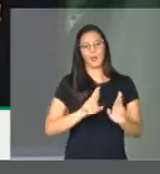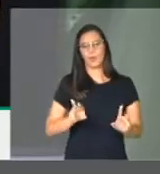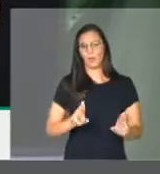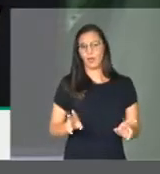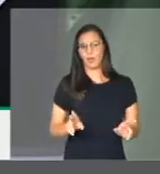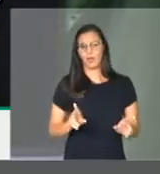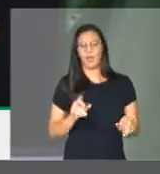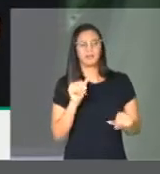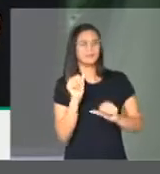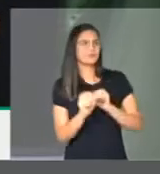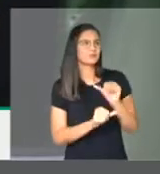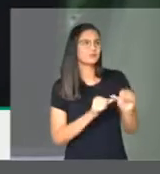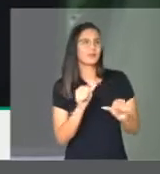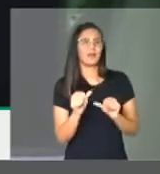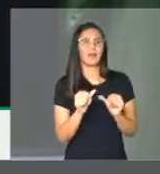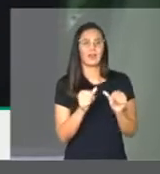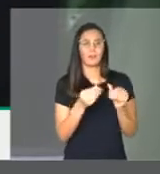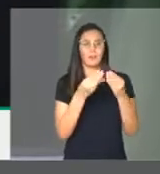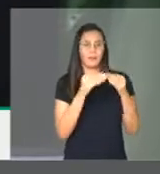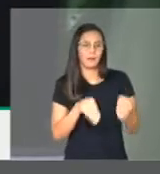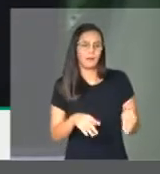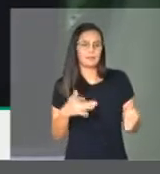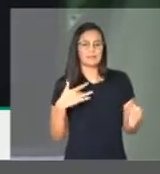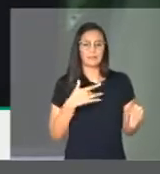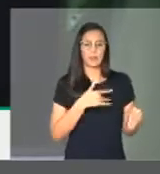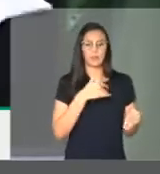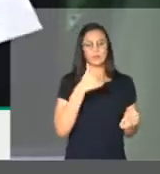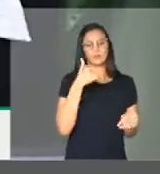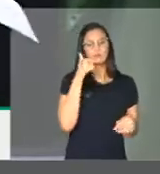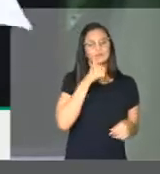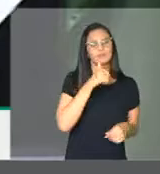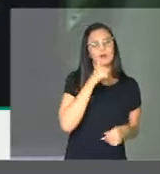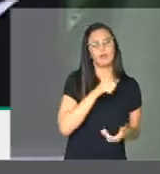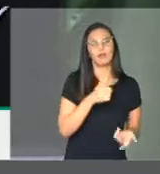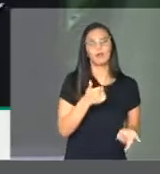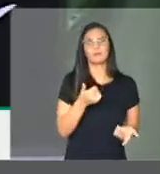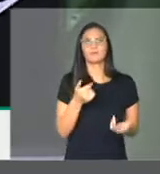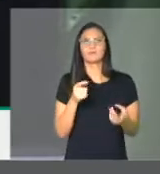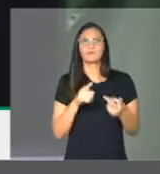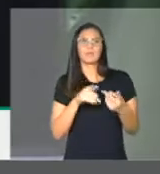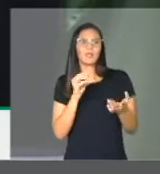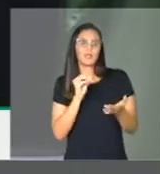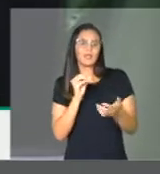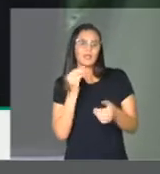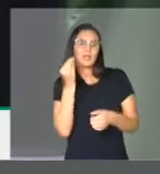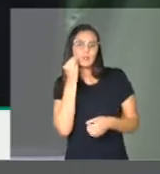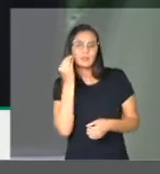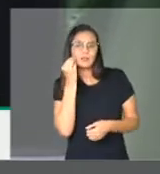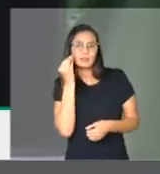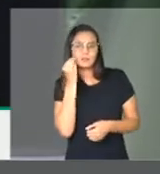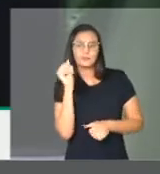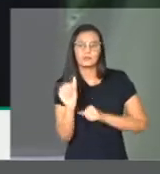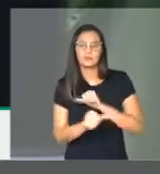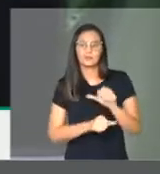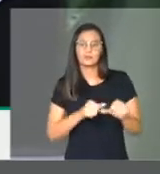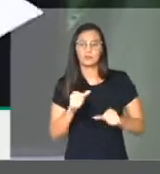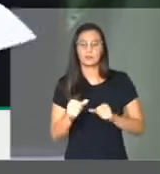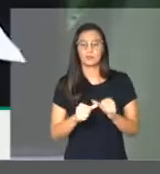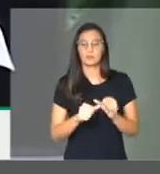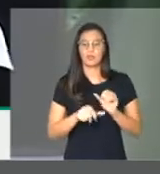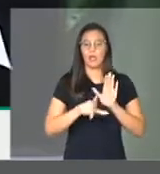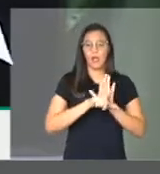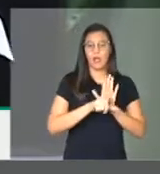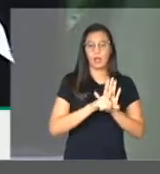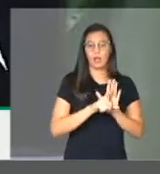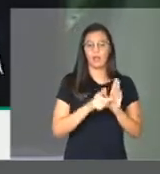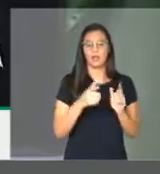alterações regressivas quanto à saúde da mulher, a tentativa permanente de alterar o Estatuto do